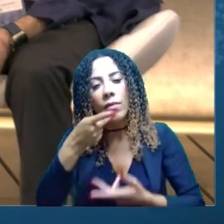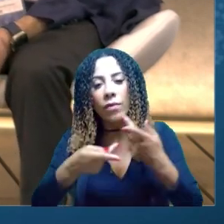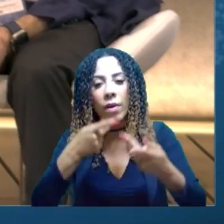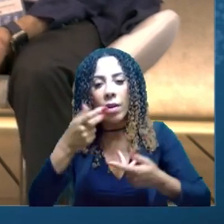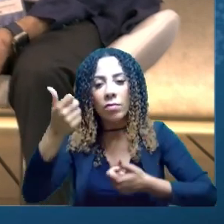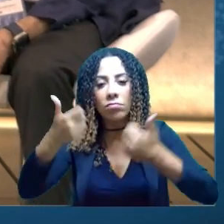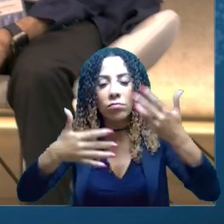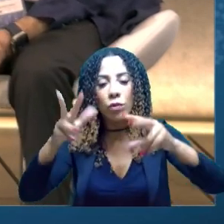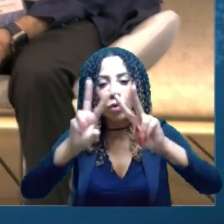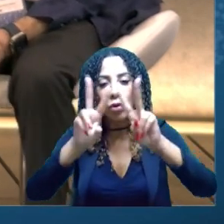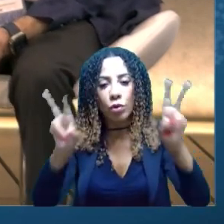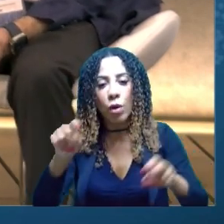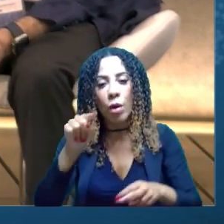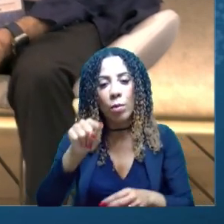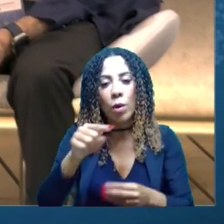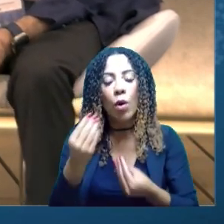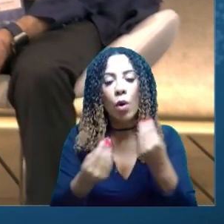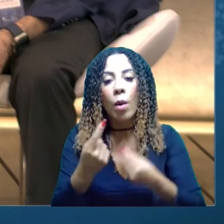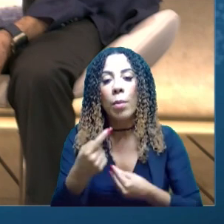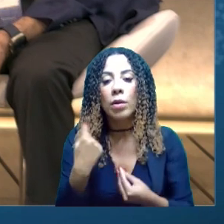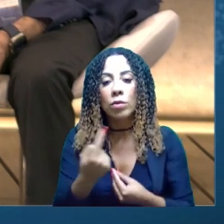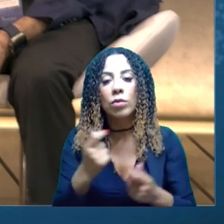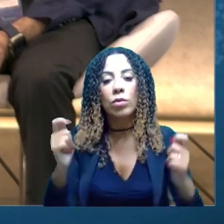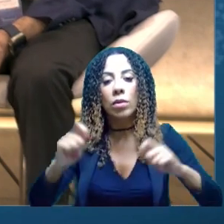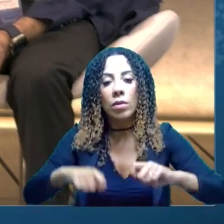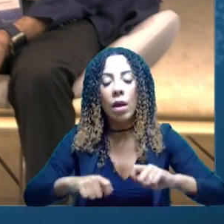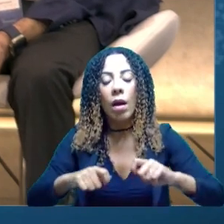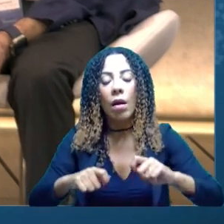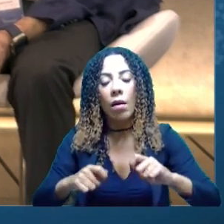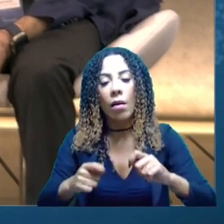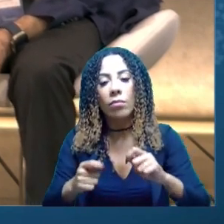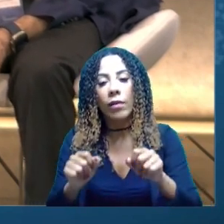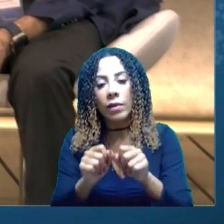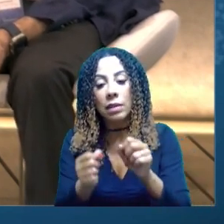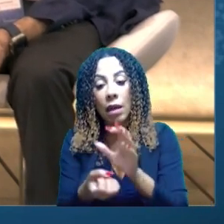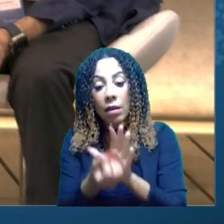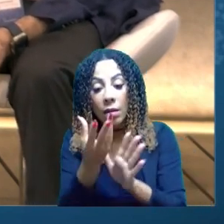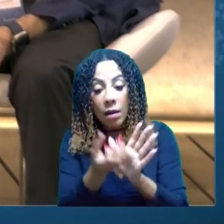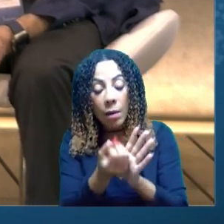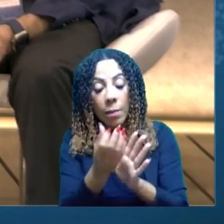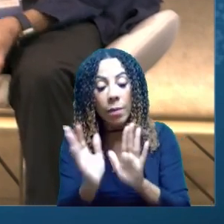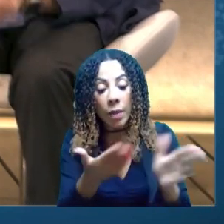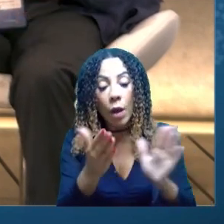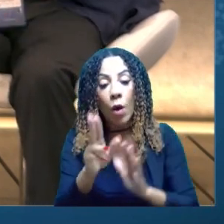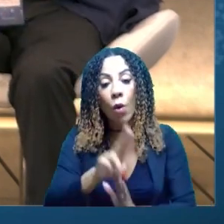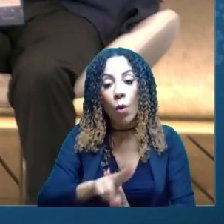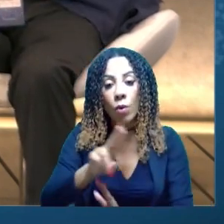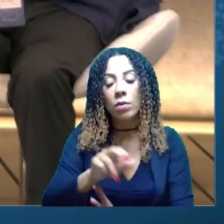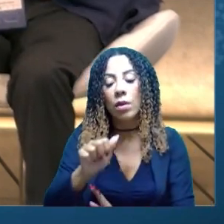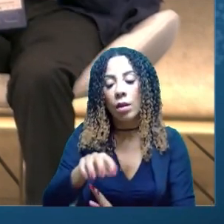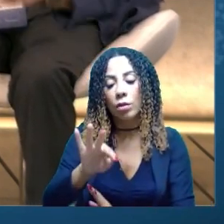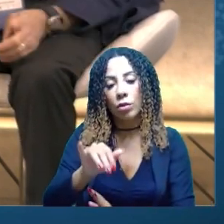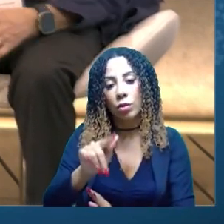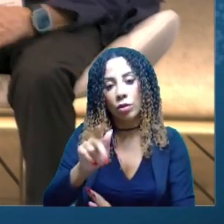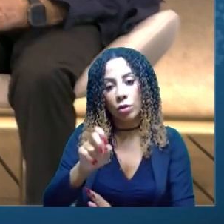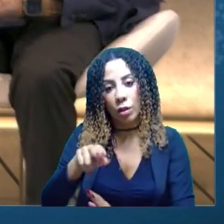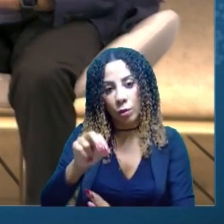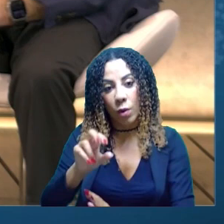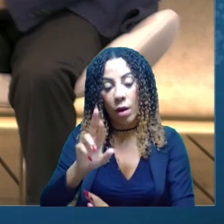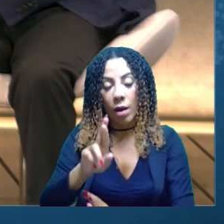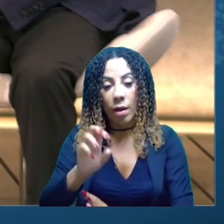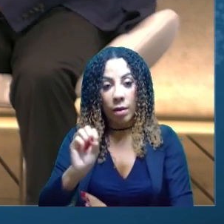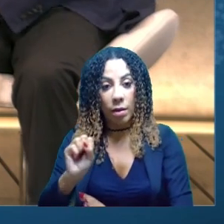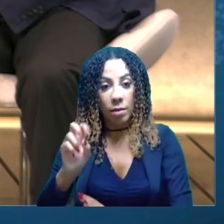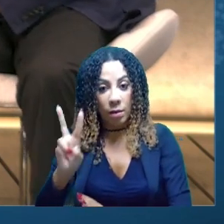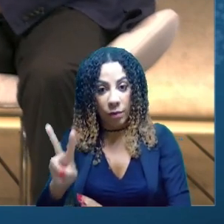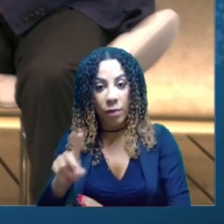a isso, como é que nós podemos escalar a produção monoclonal e utilizar os antígenos RSV, e você